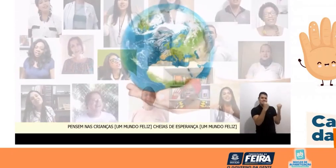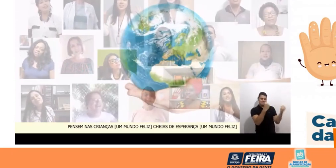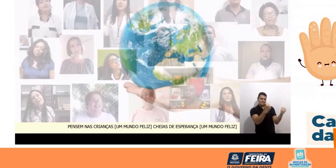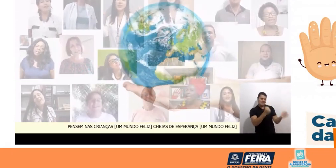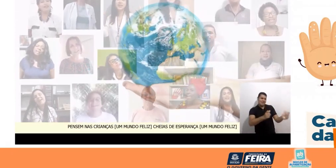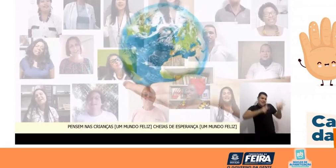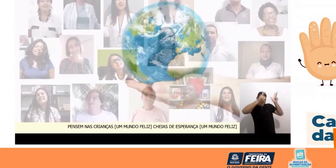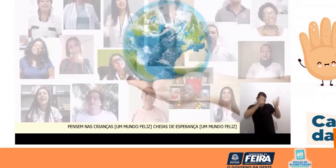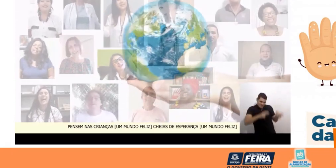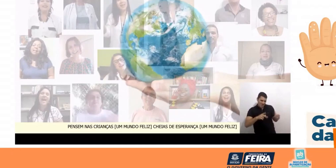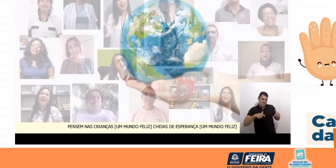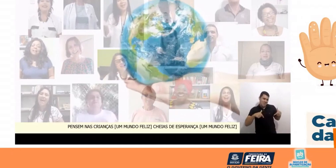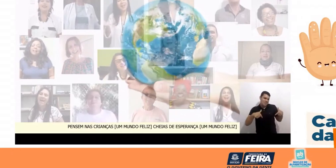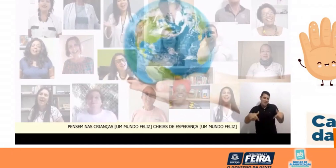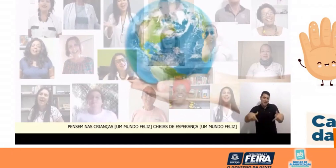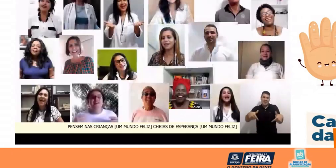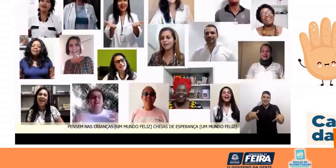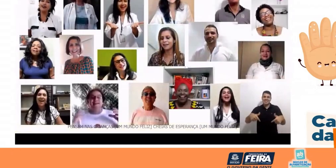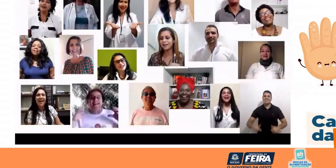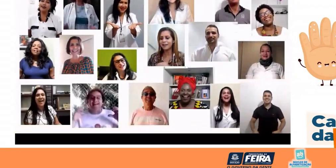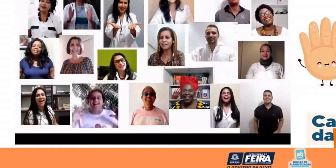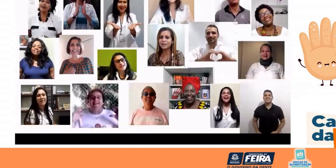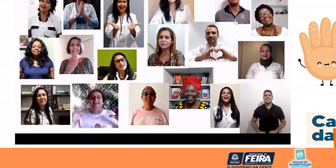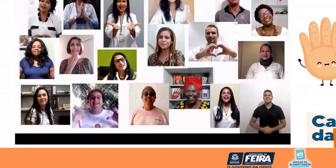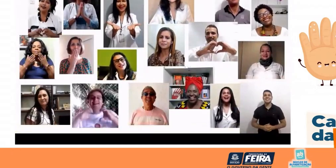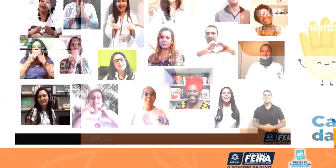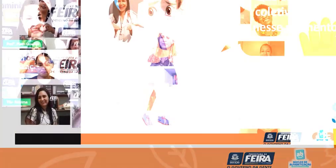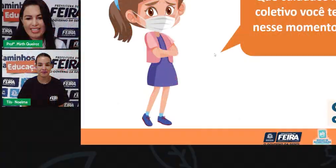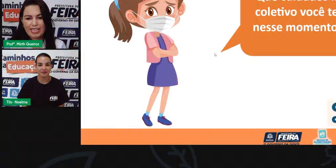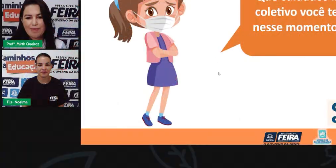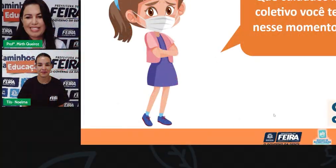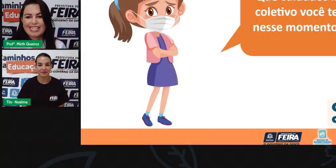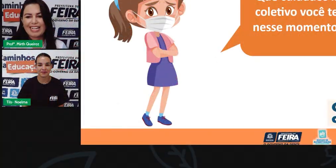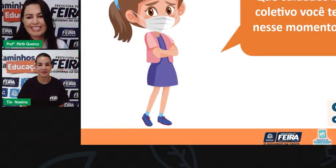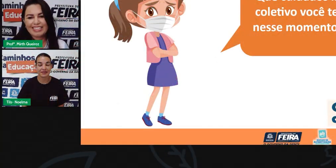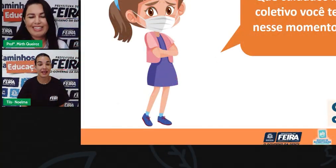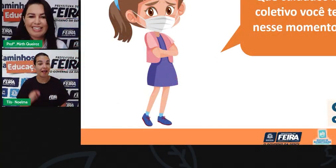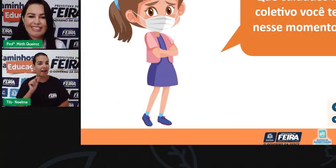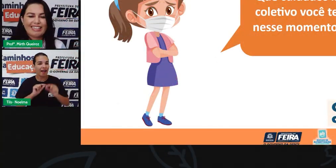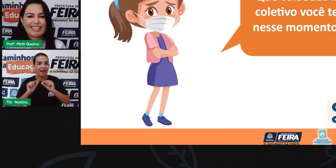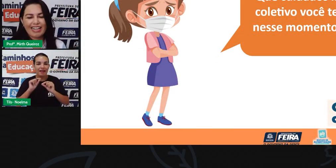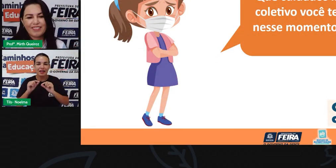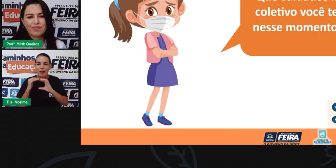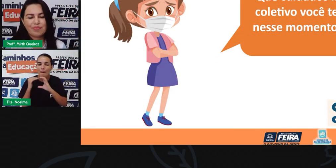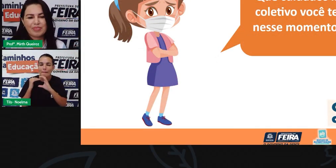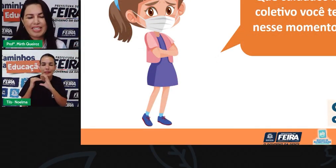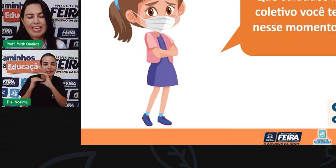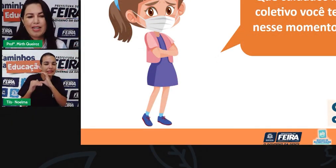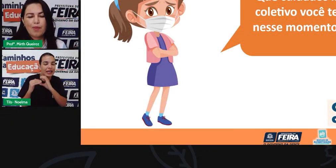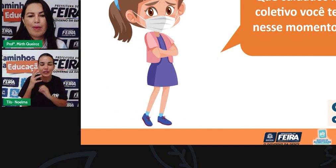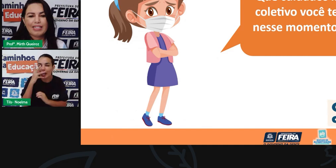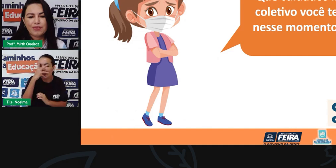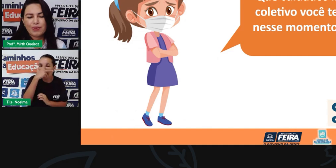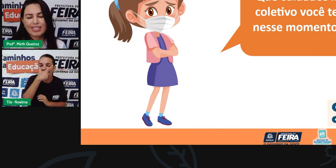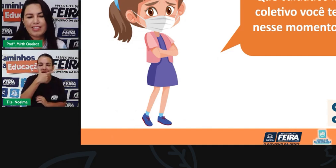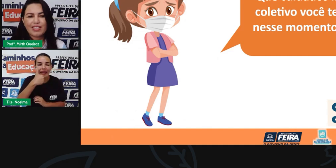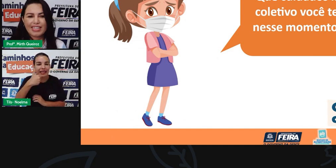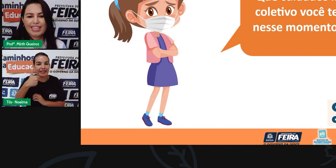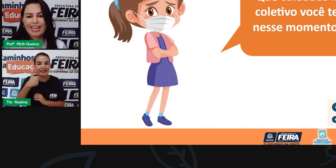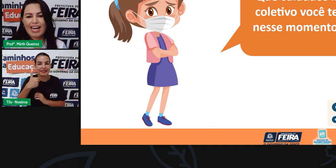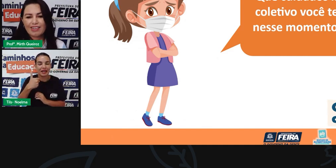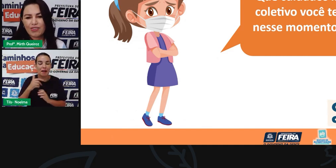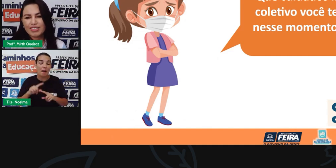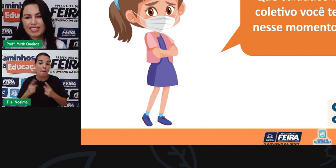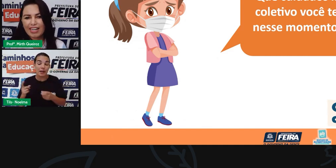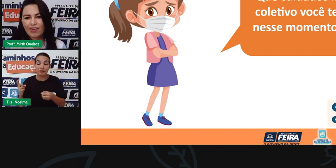Cheio de Recheio lançar mensagem linda né mas